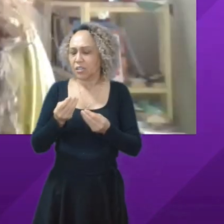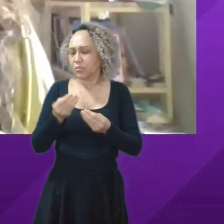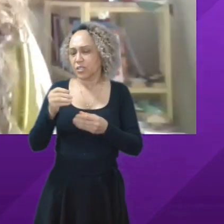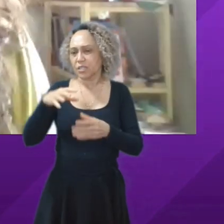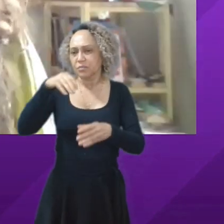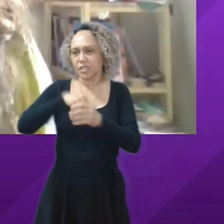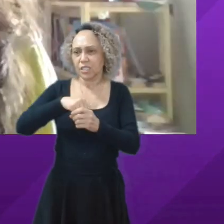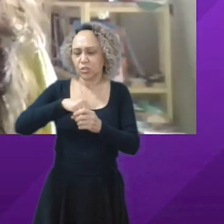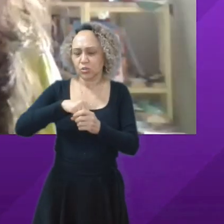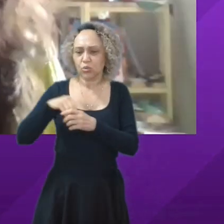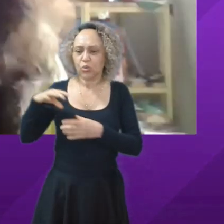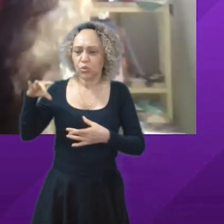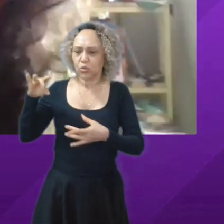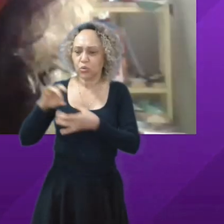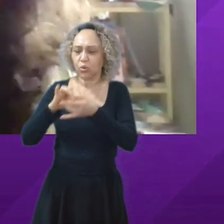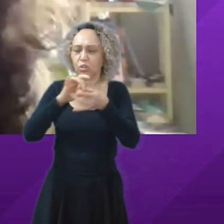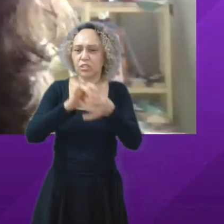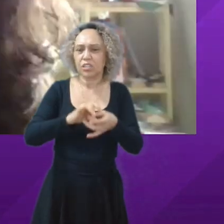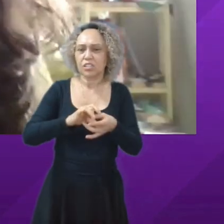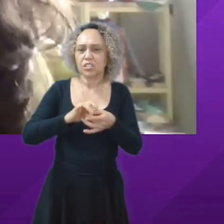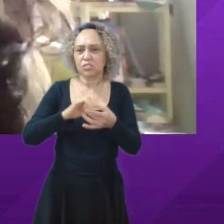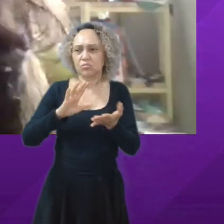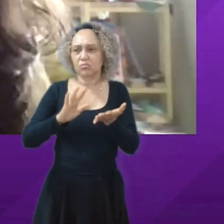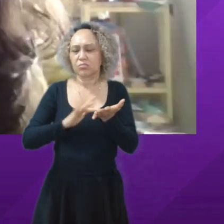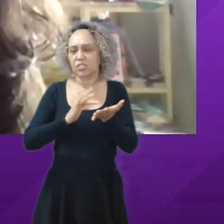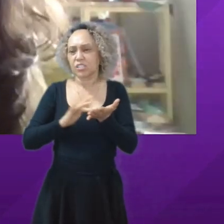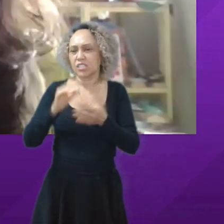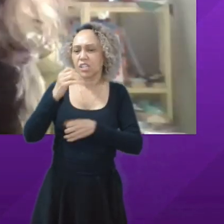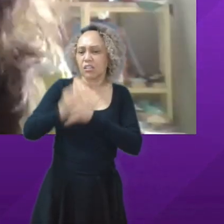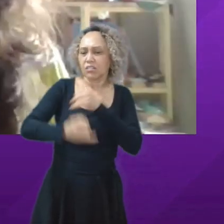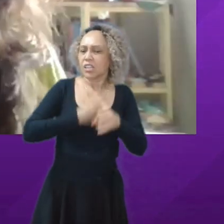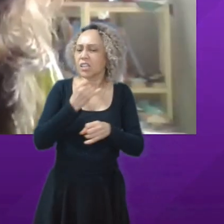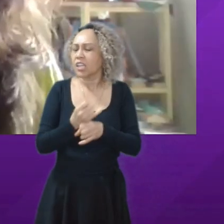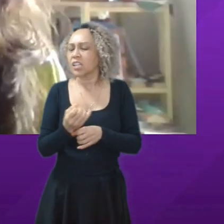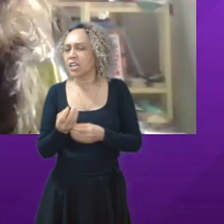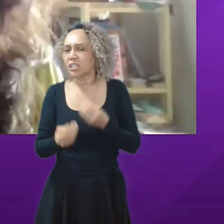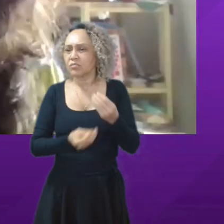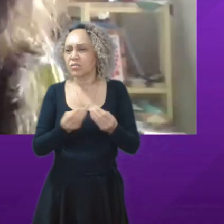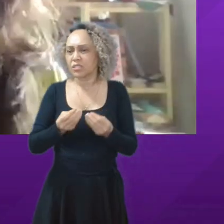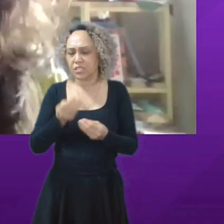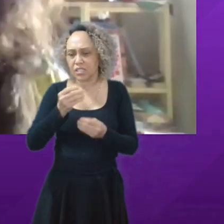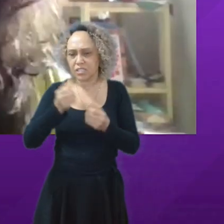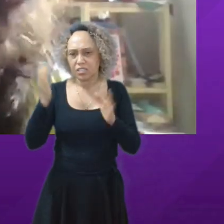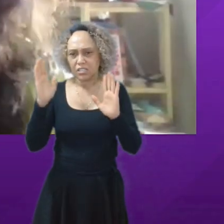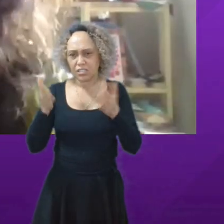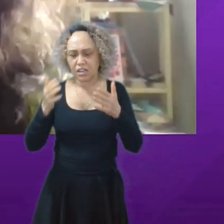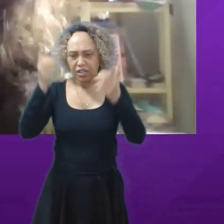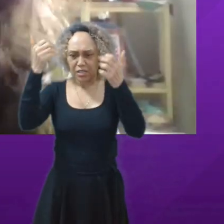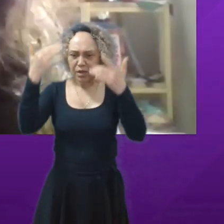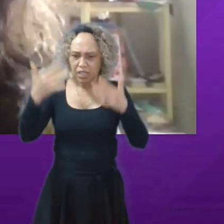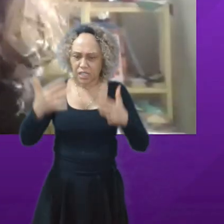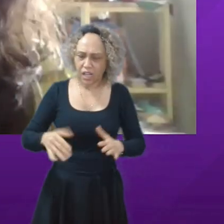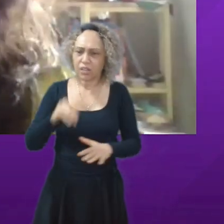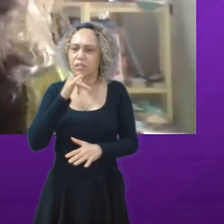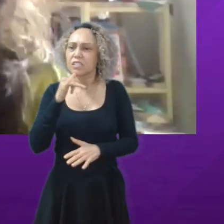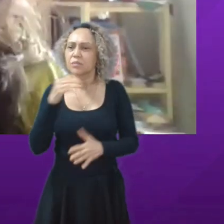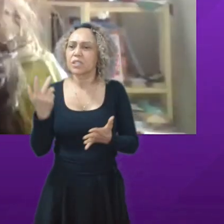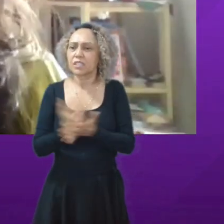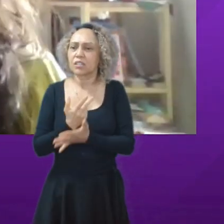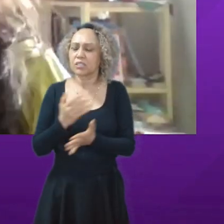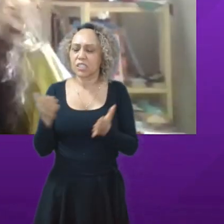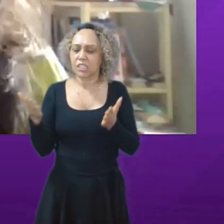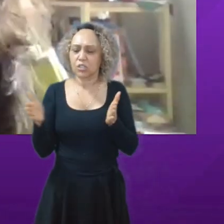trazem exemplos, enfim, de coisas que já estão acontecendo hoje, mas como é que vocês acham que vai ser esse futuro aí? E a